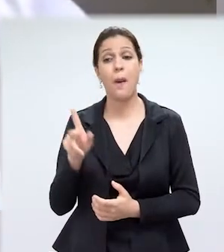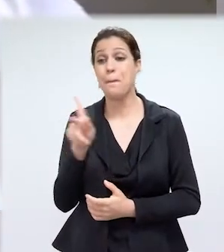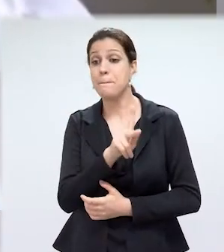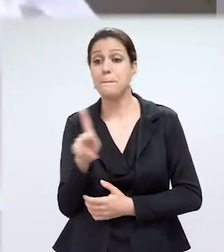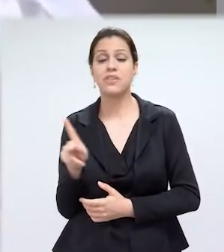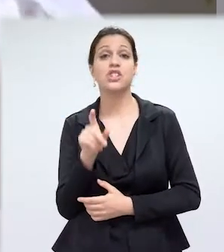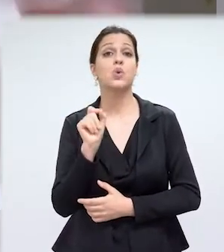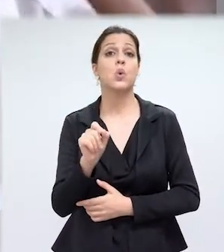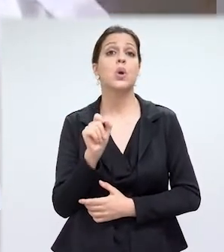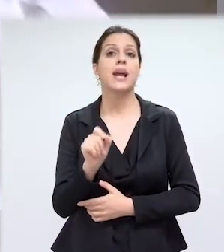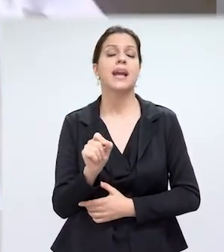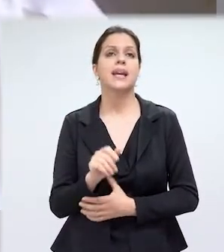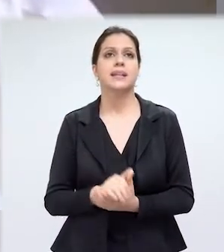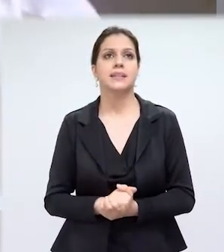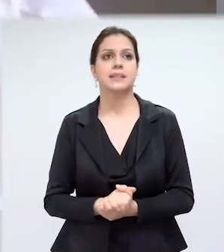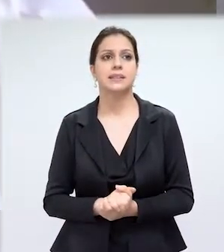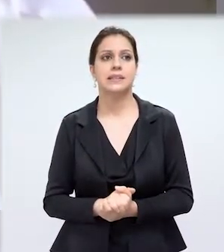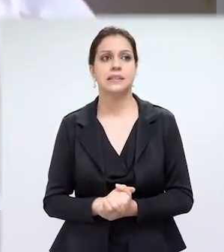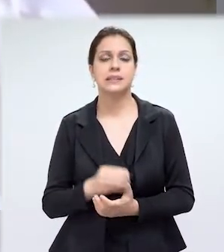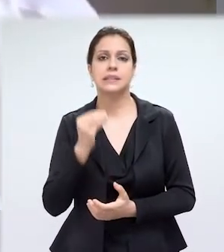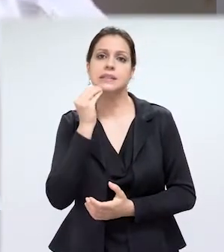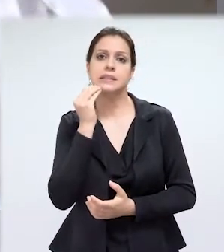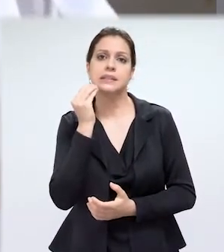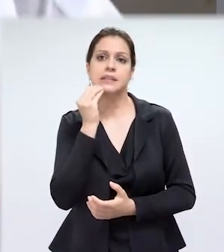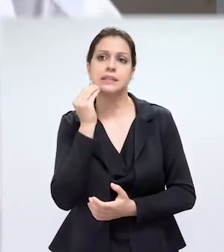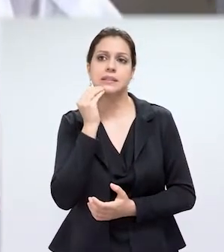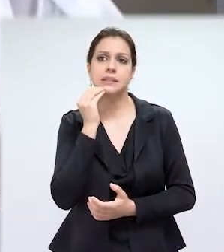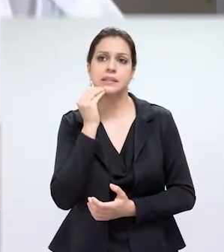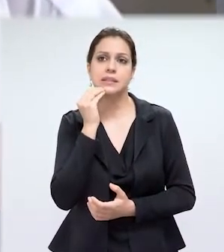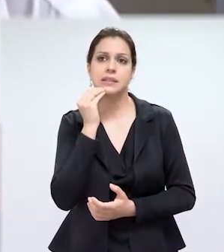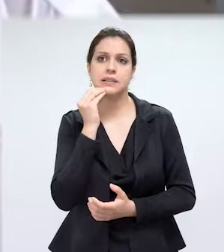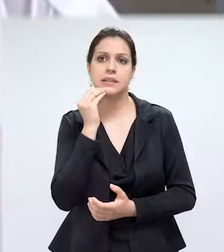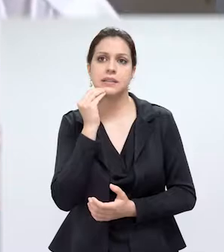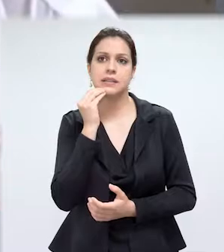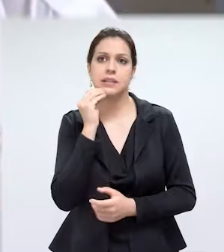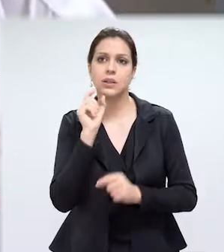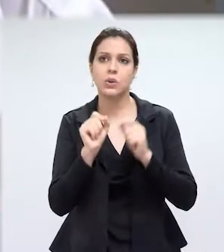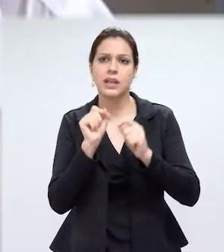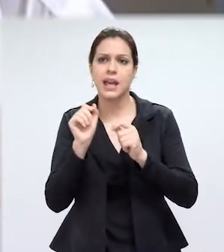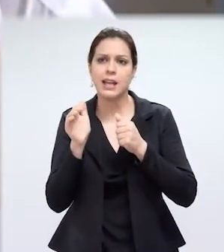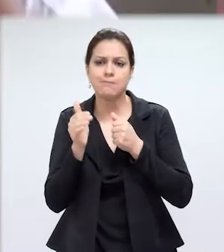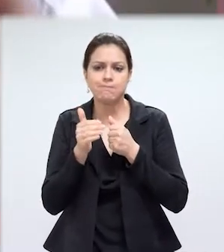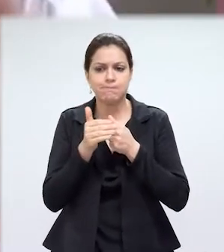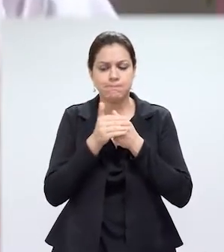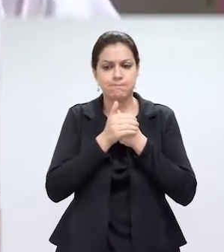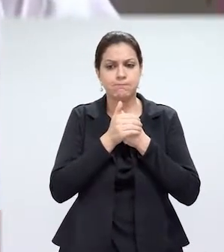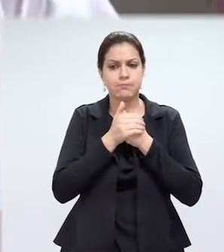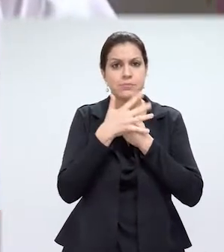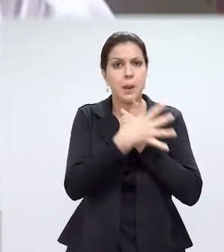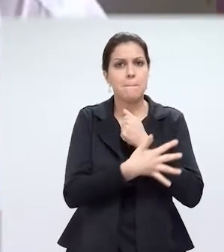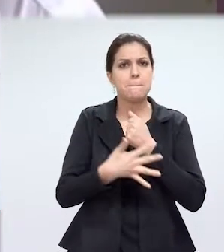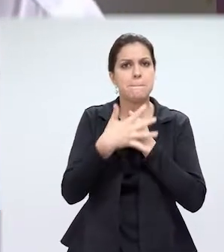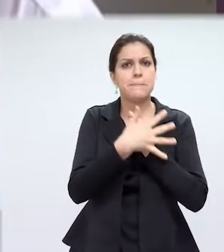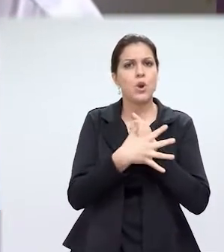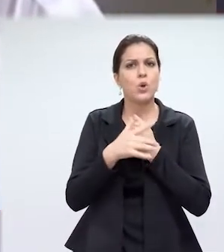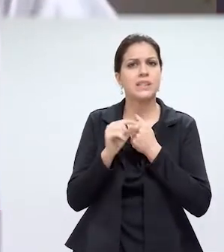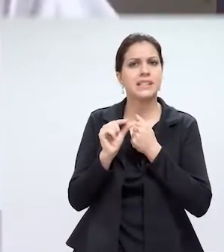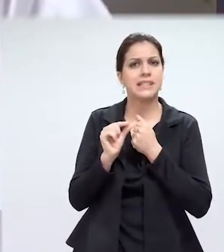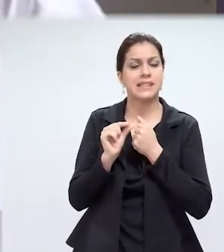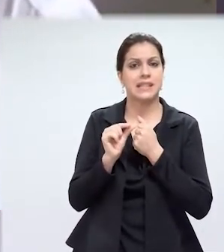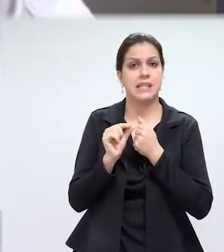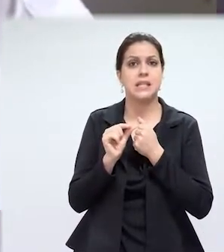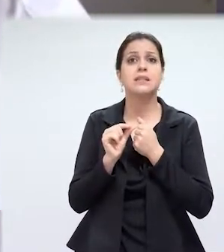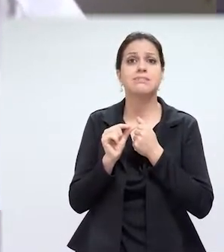pensa, né? É uma forma do professor estar, de uma certa maneira, se escondendo um pouquinho,